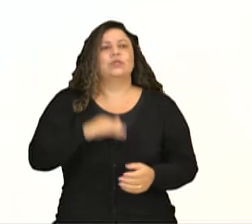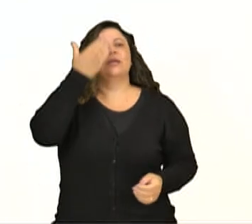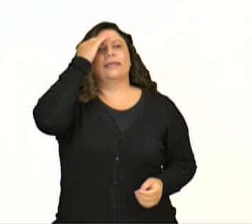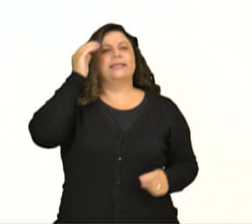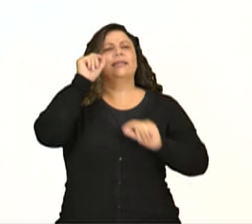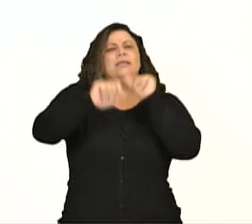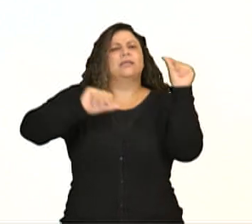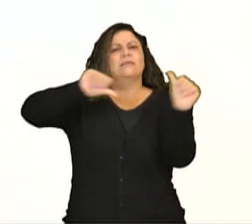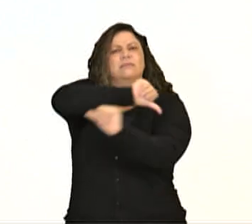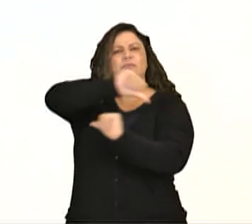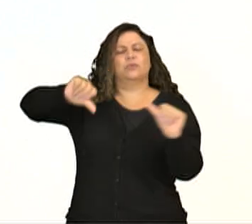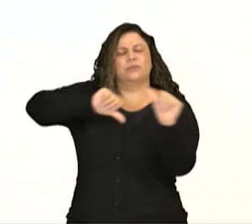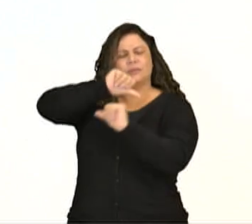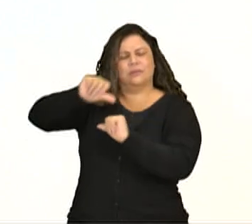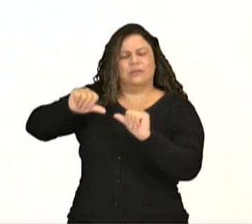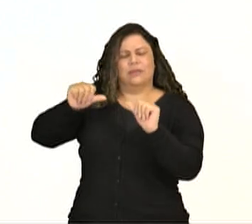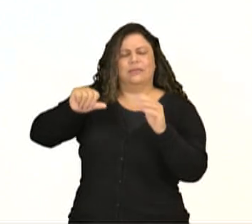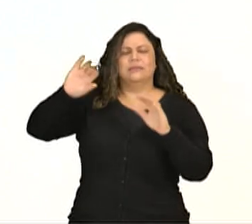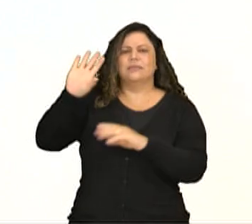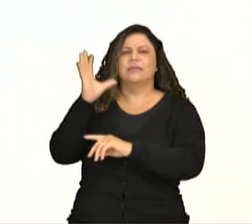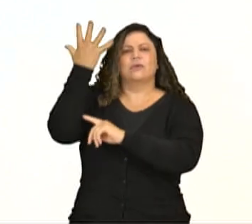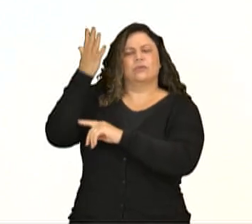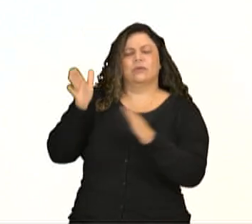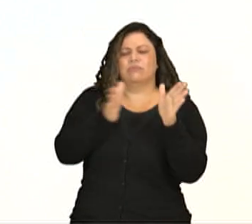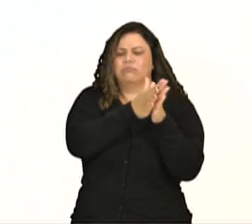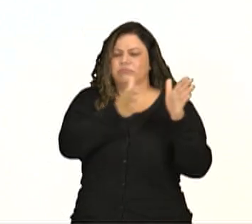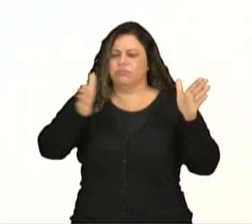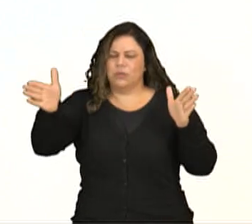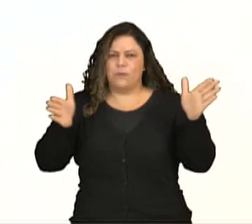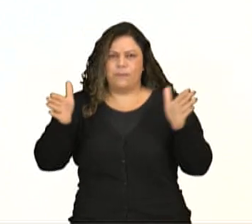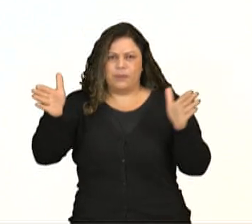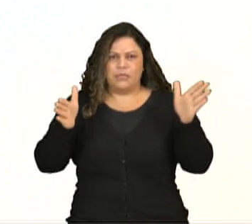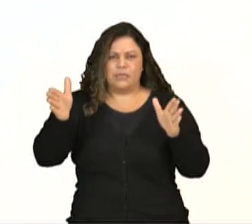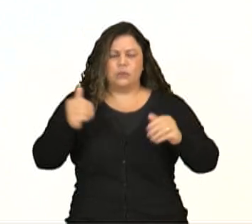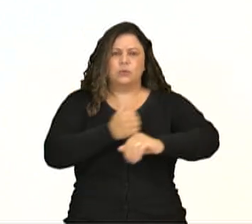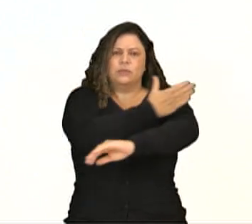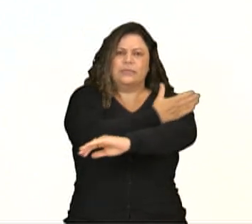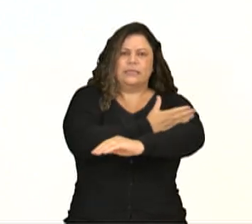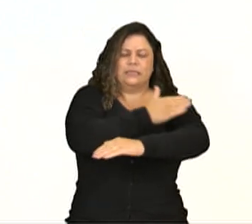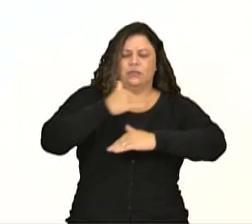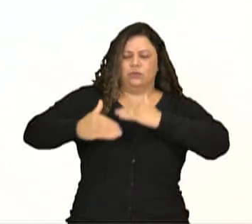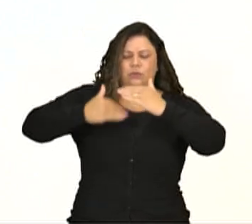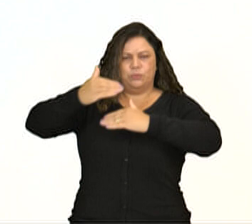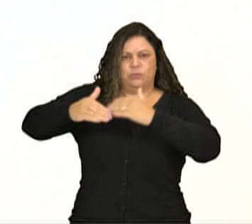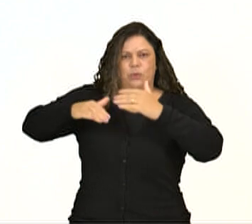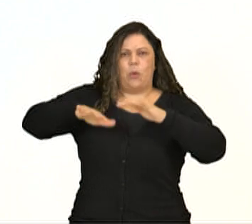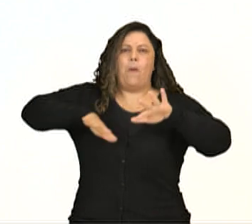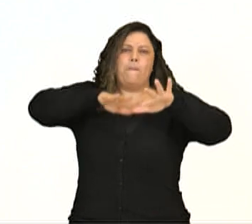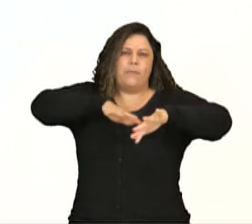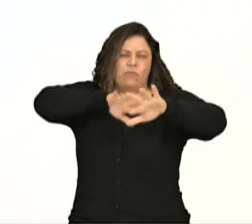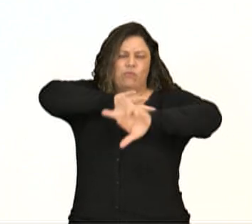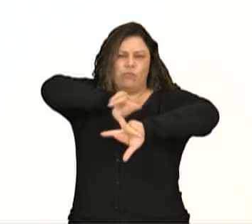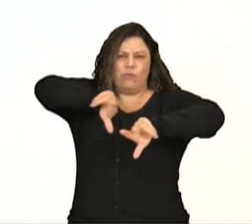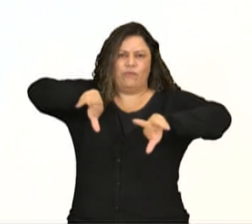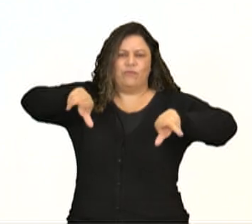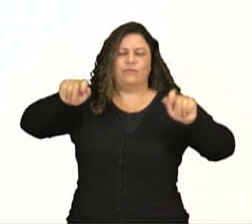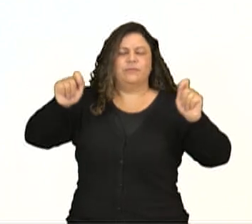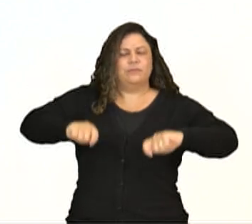as transformações ocorridas no período da Baixa Idade Média com os movimentos do humanismo e do renascimento.